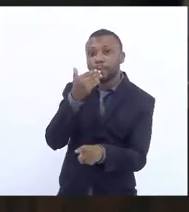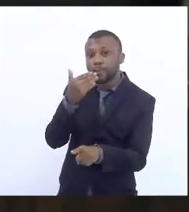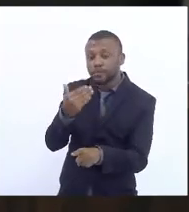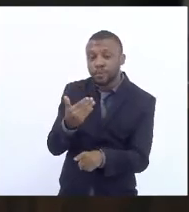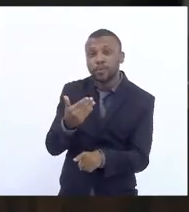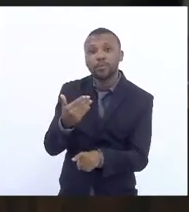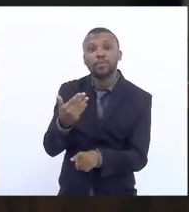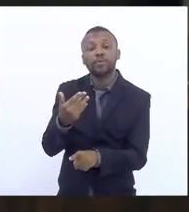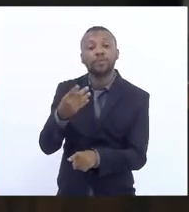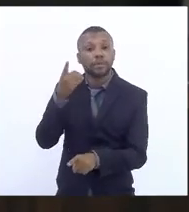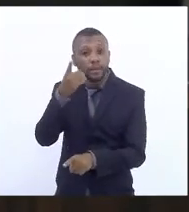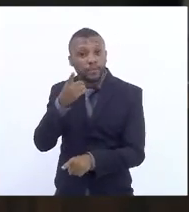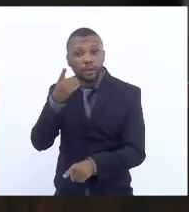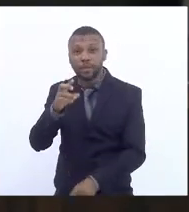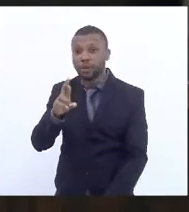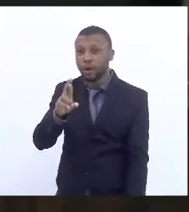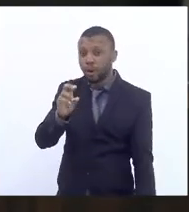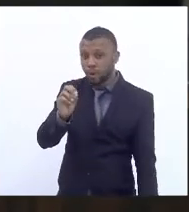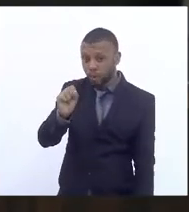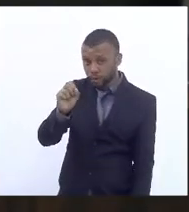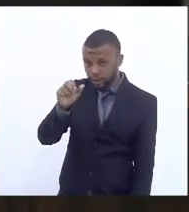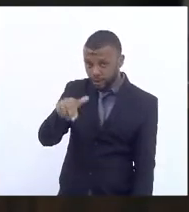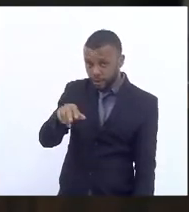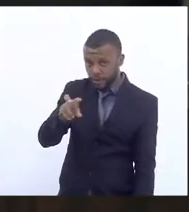Rosenberg Reis.